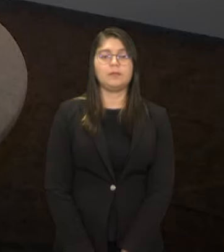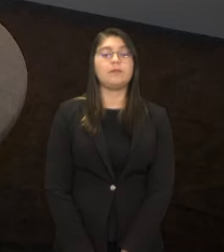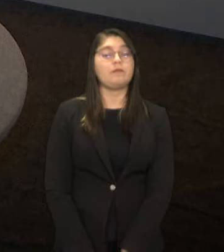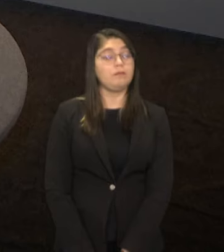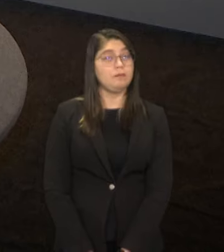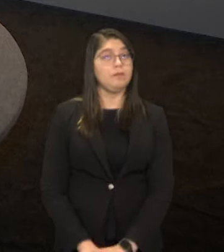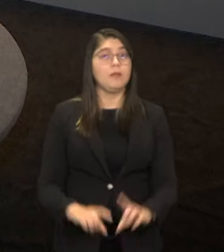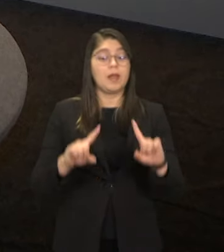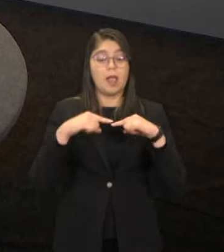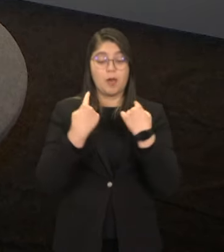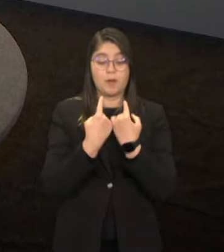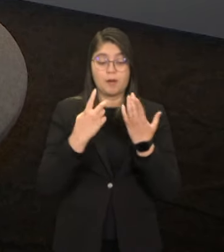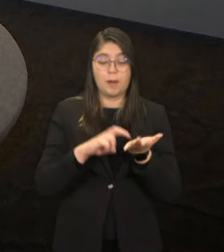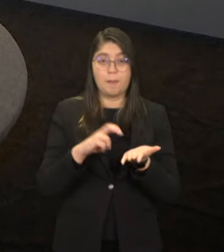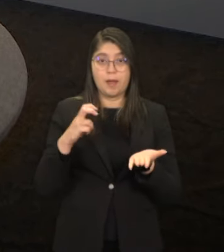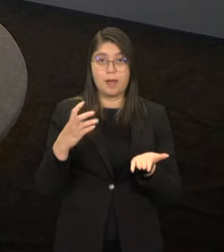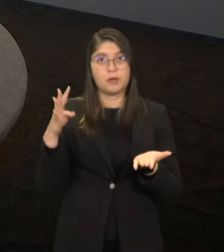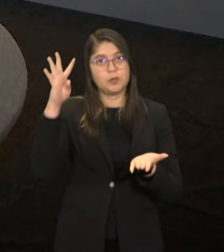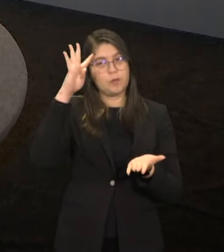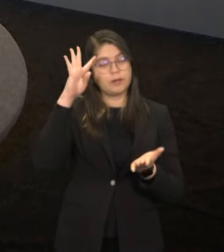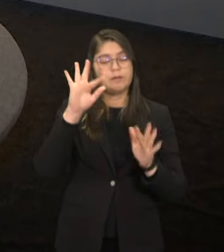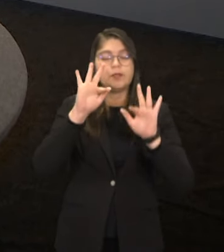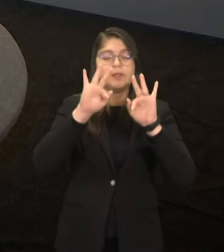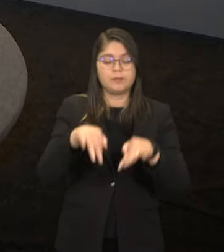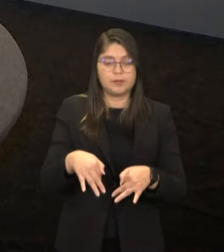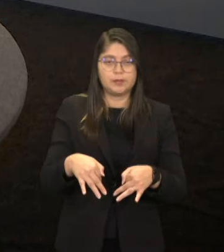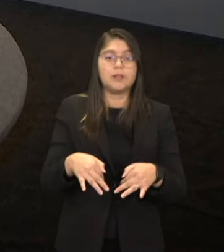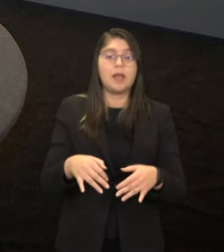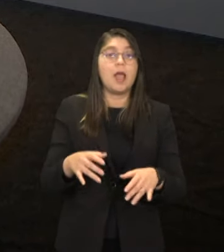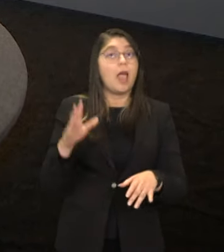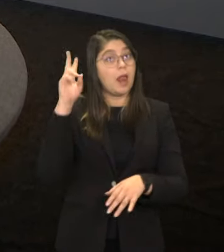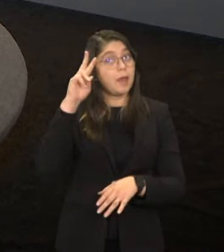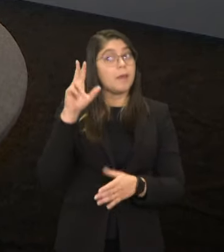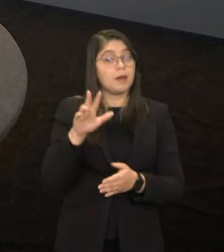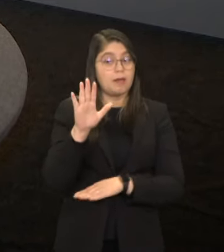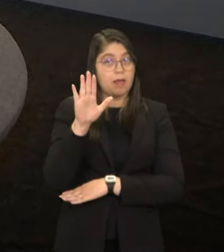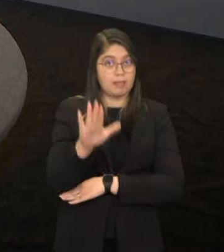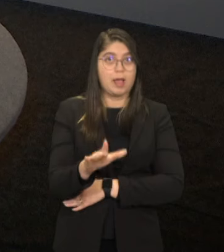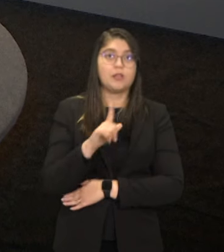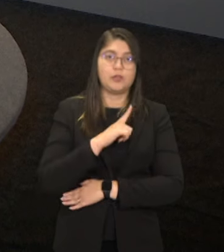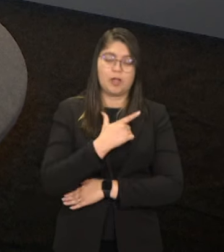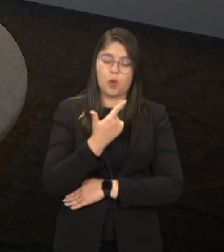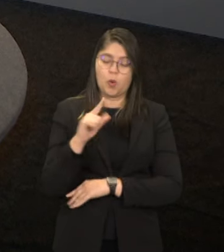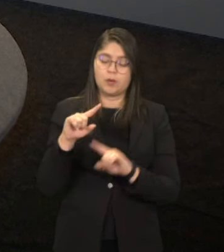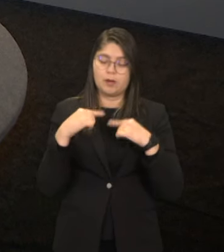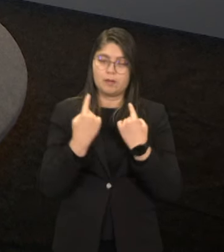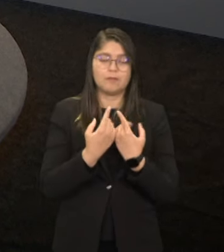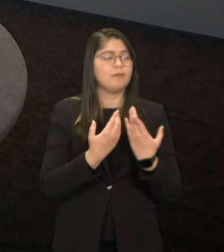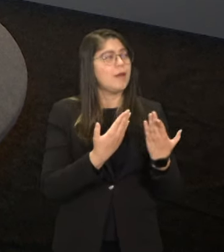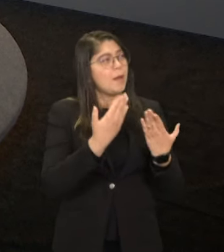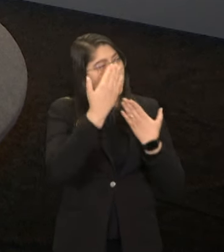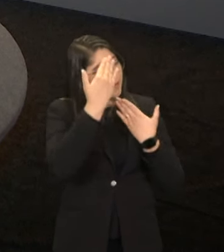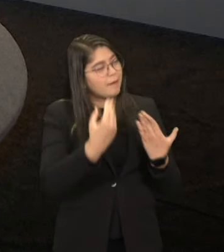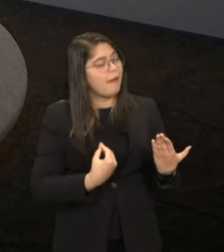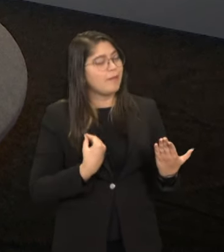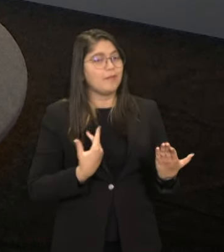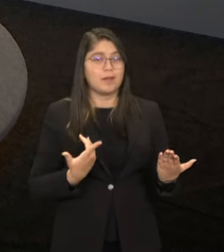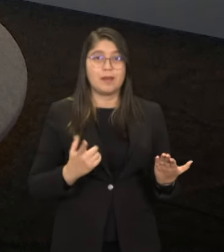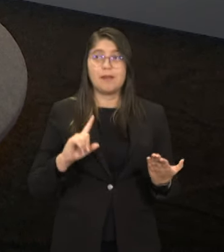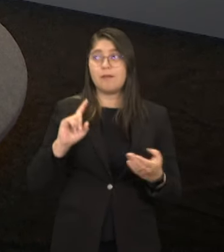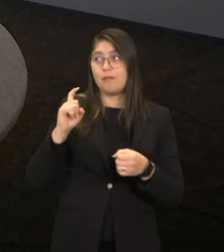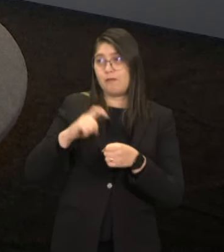Sessão da manhã desta quarta, então, encerrada. Lembrando que à tarde tem mais outra sessão. Karina, muito obrigada pela sua presença. E a gente volta a se